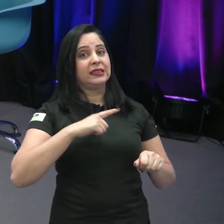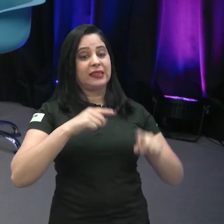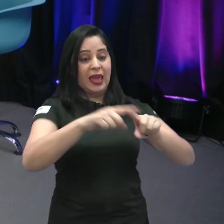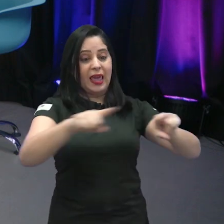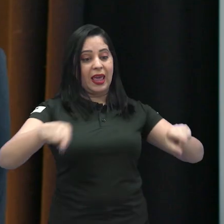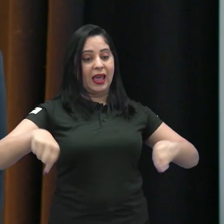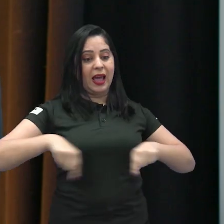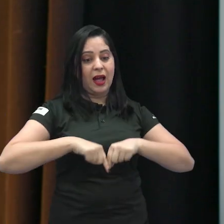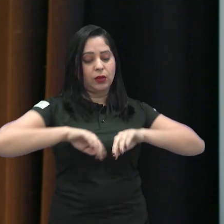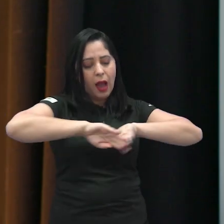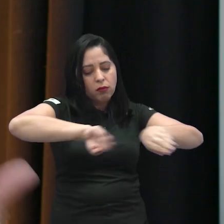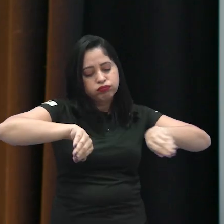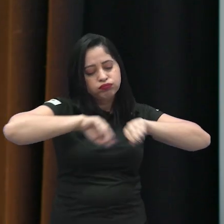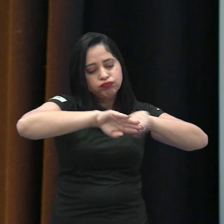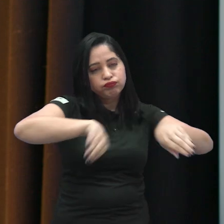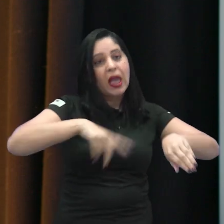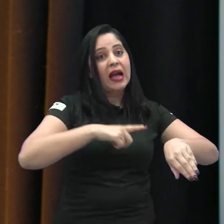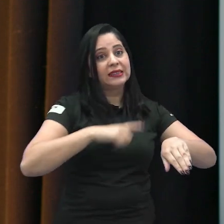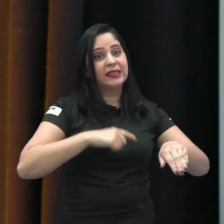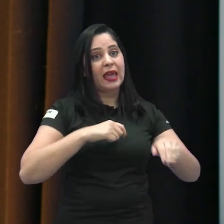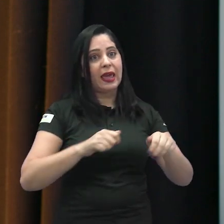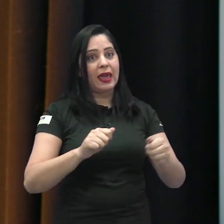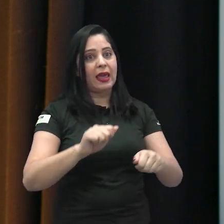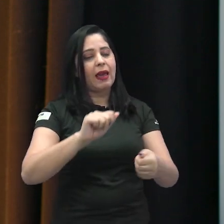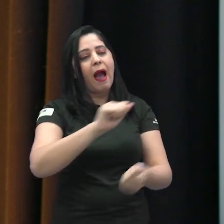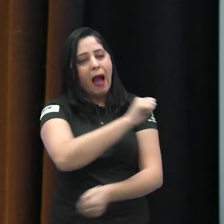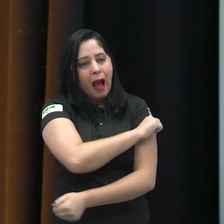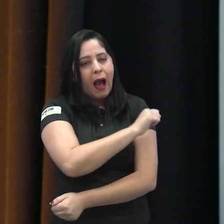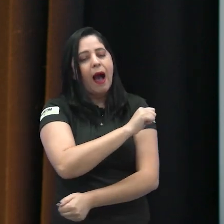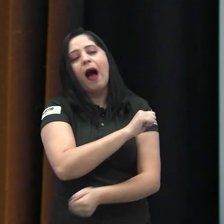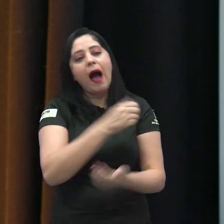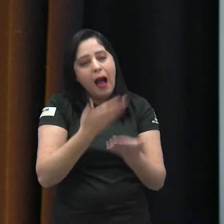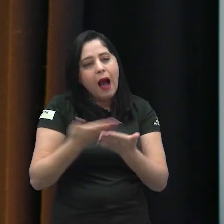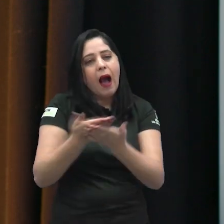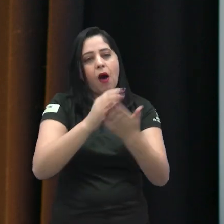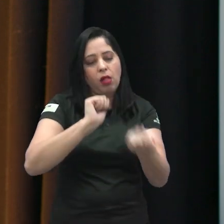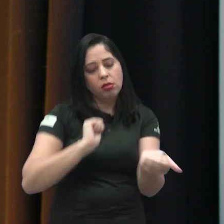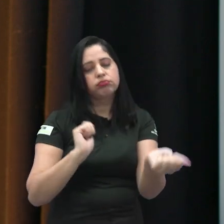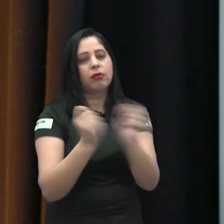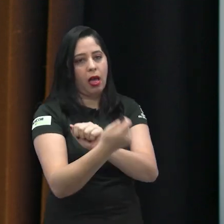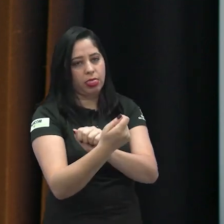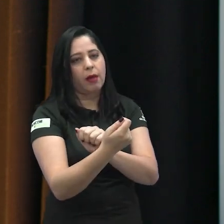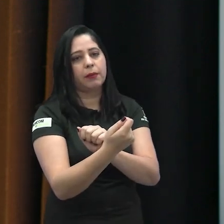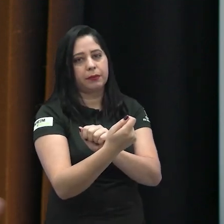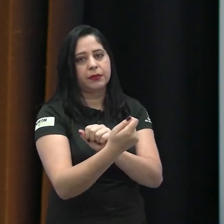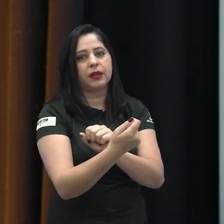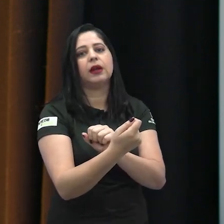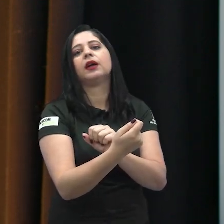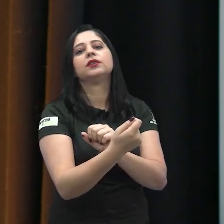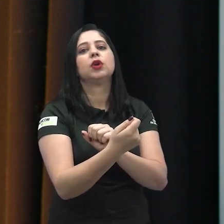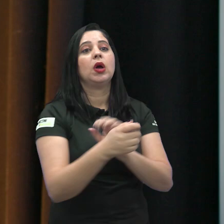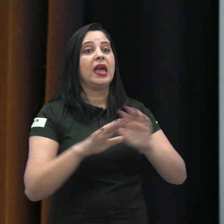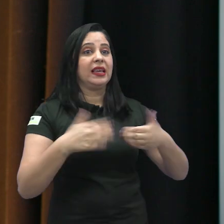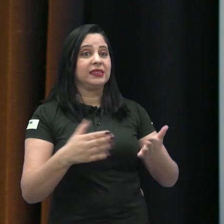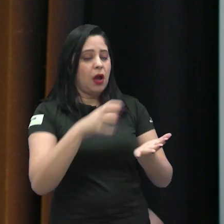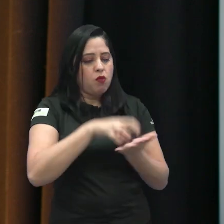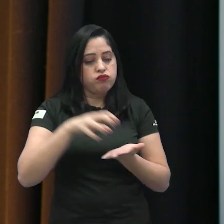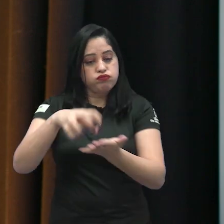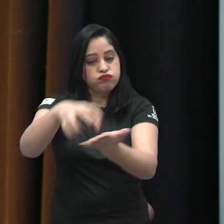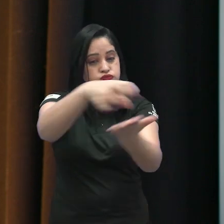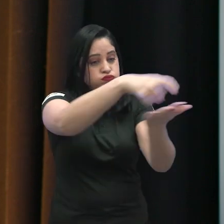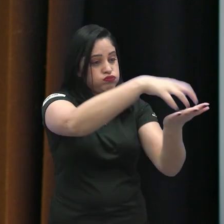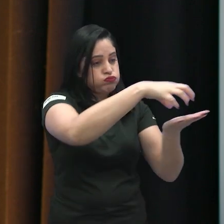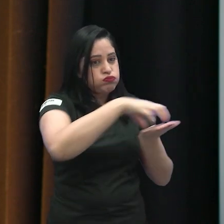nossas piscinas aquecidas, que elas têm as aulas adaptadas, as aulas de hidroginástica, de natação. Em todos os poliesportivos, nós